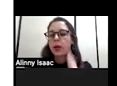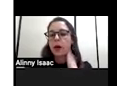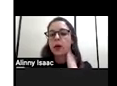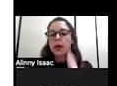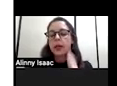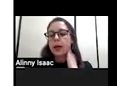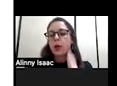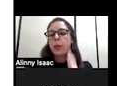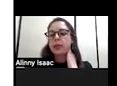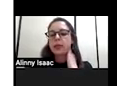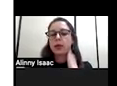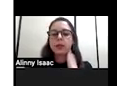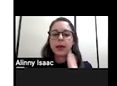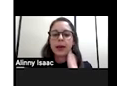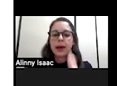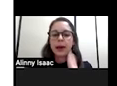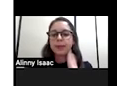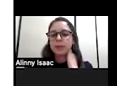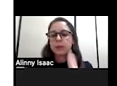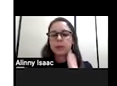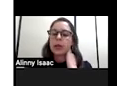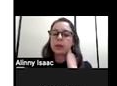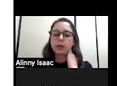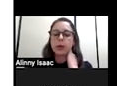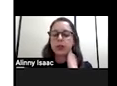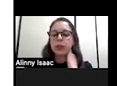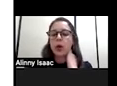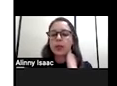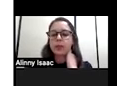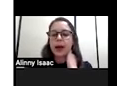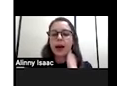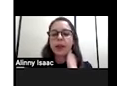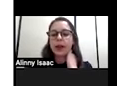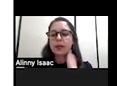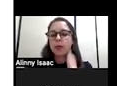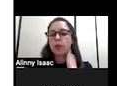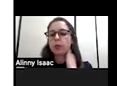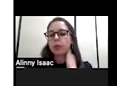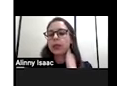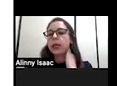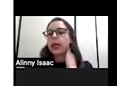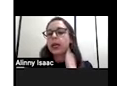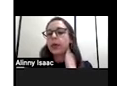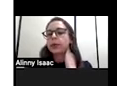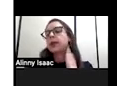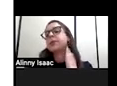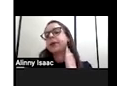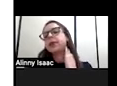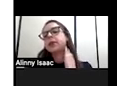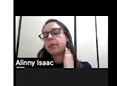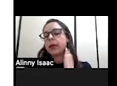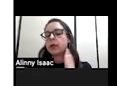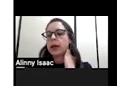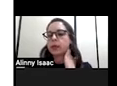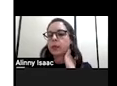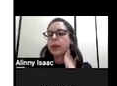uma menor, né, incorporação de DHA, que era, né, o que a gente realmente esperava em relação ao controle, enquanto que nas mães